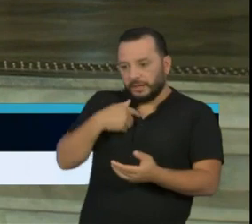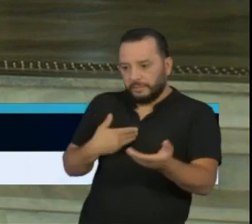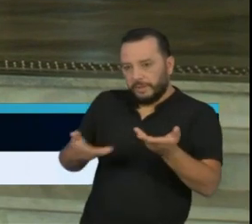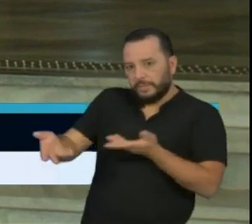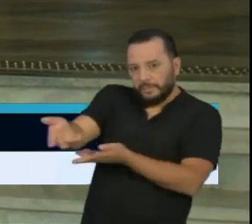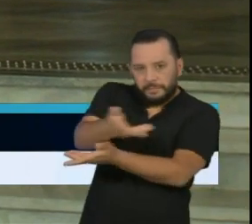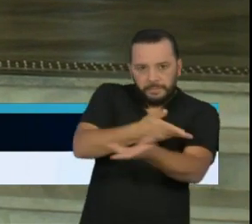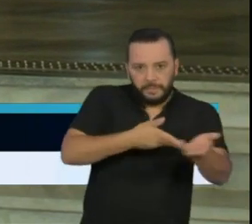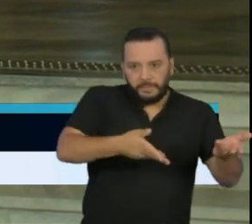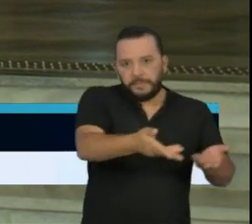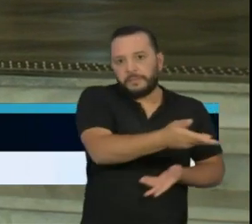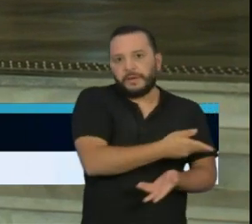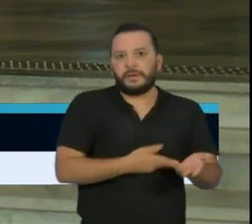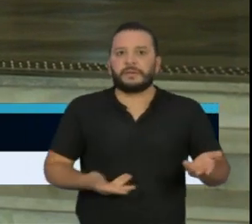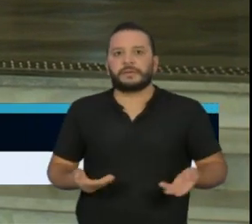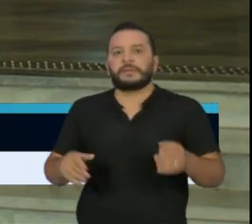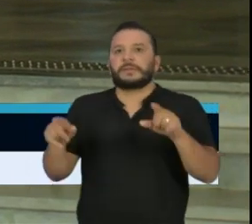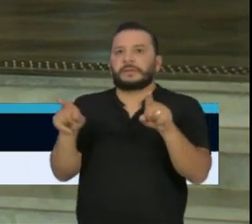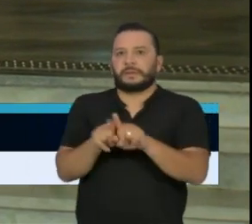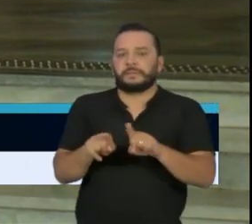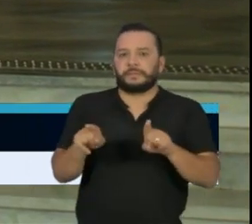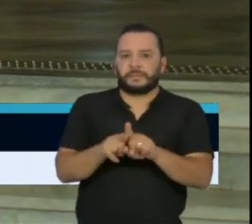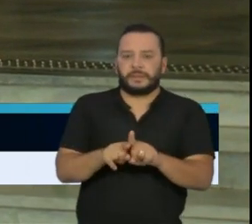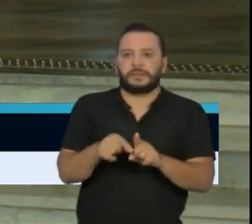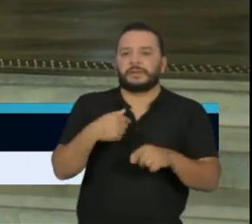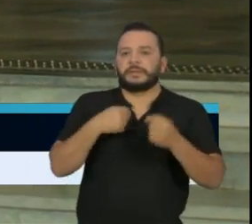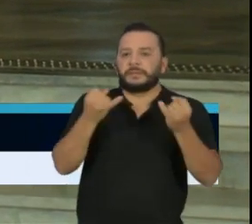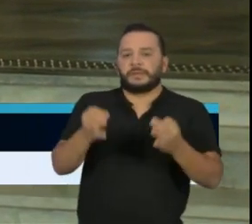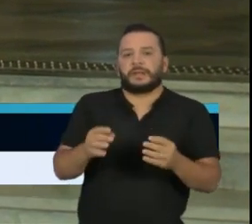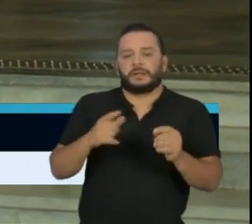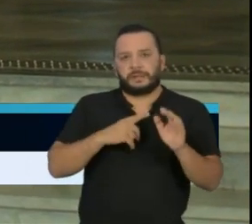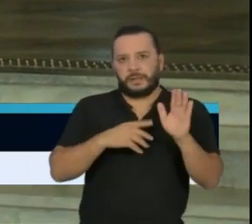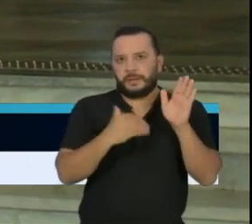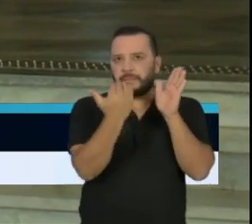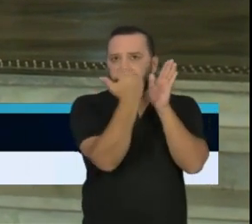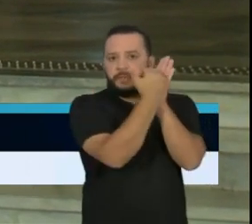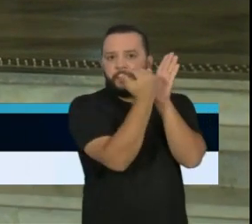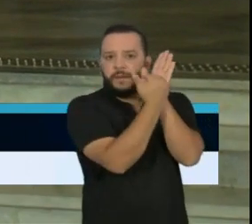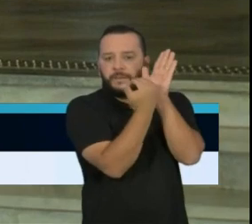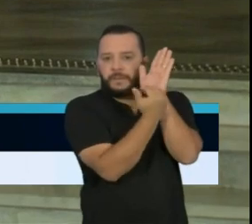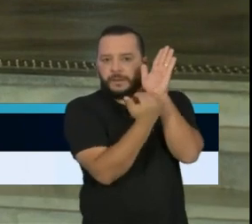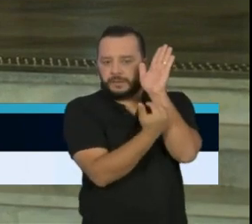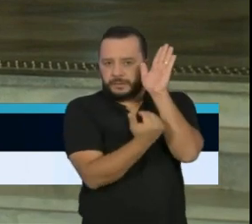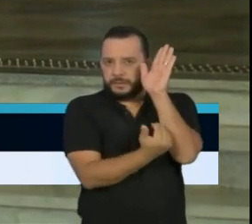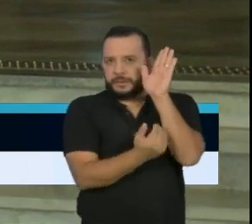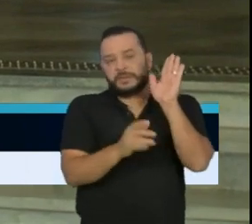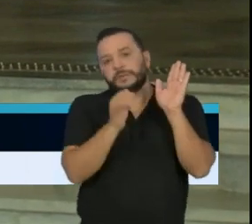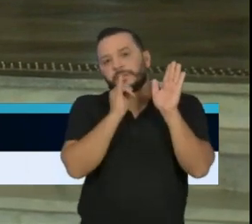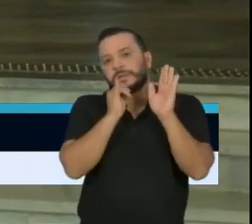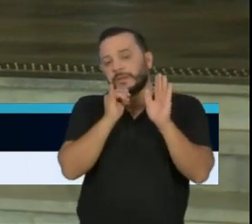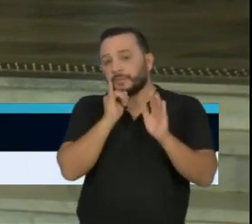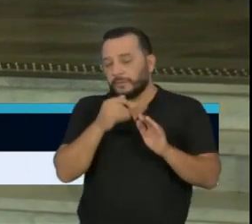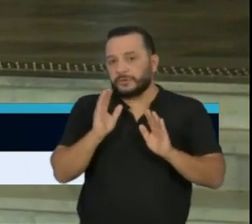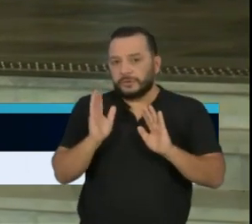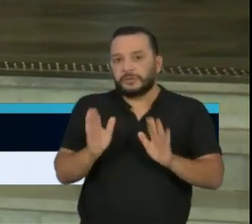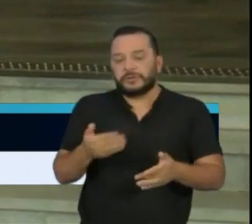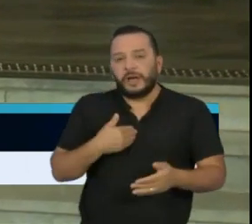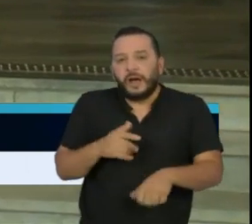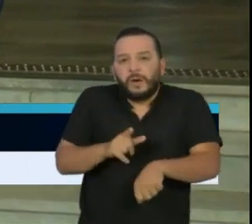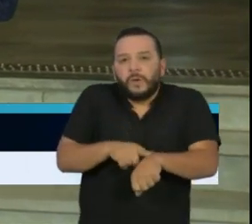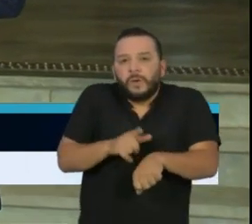Pode passar? Concluo dizendo que nós temos uma programação fixa. Por exemplo, aqui para os anos iniciais nós teremos